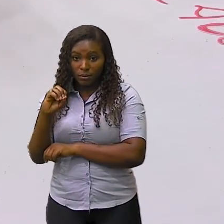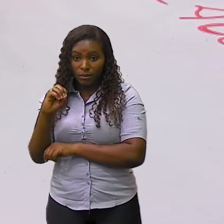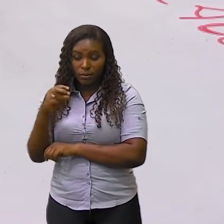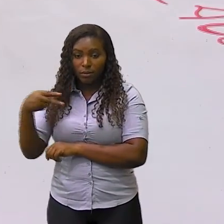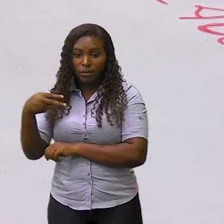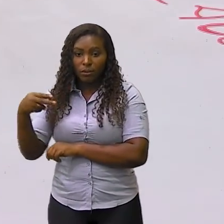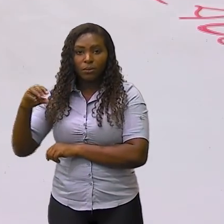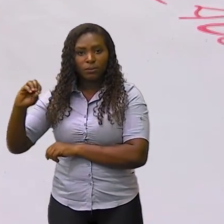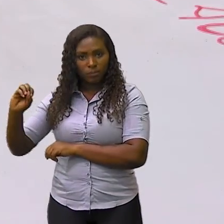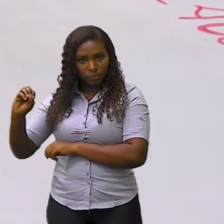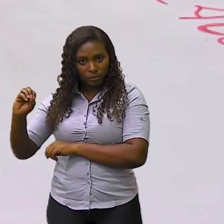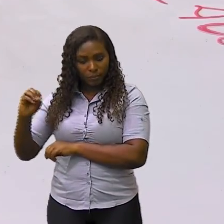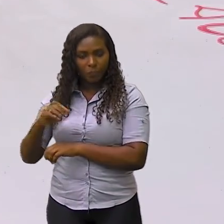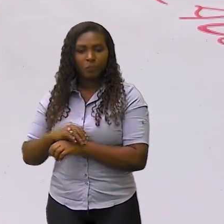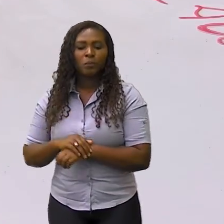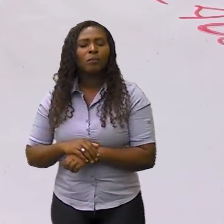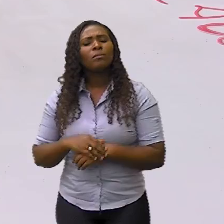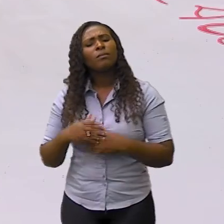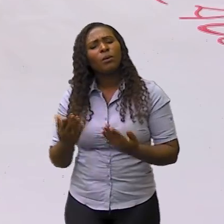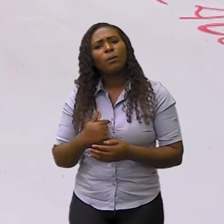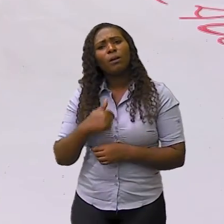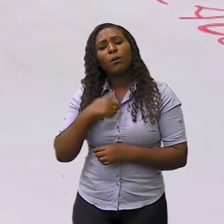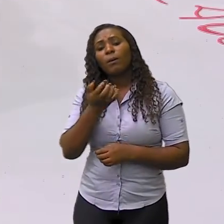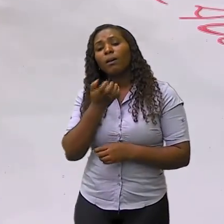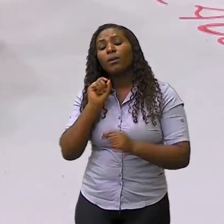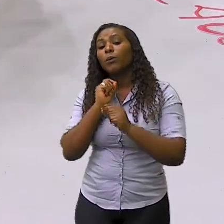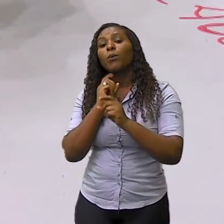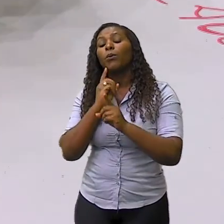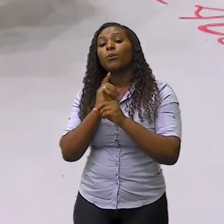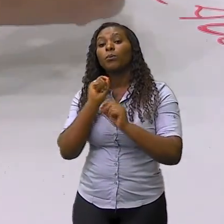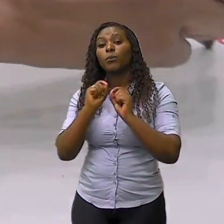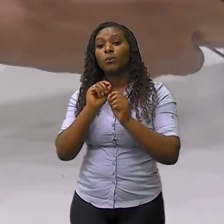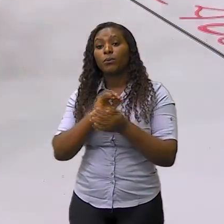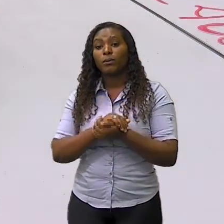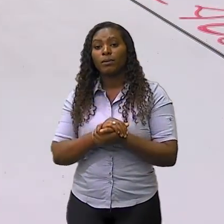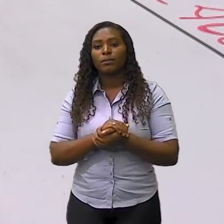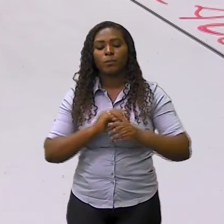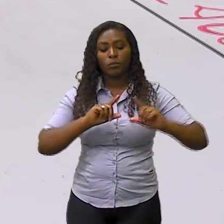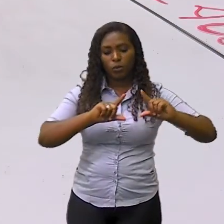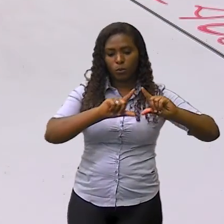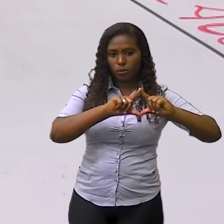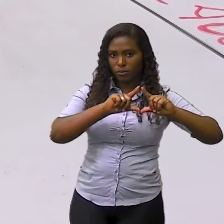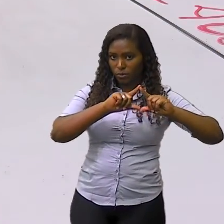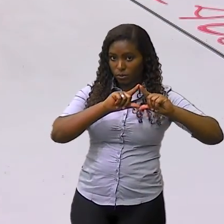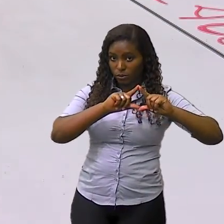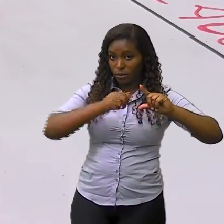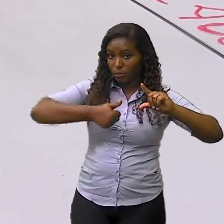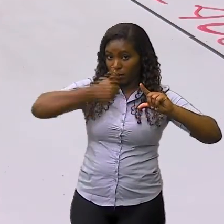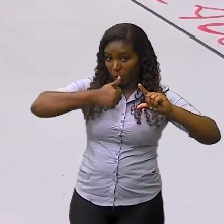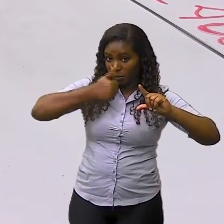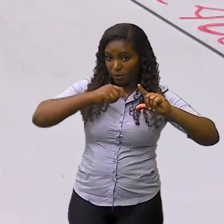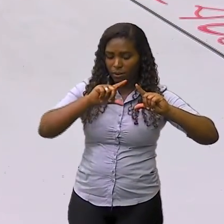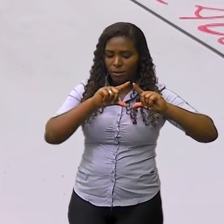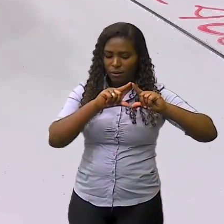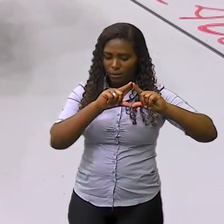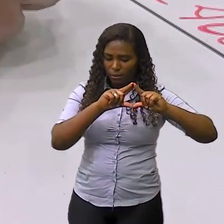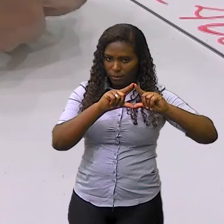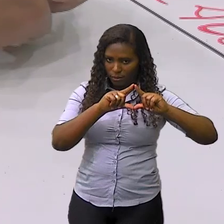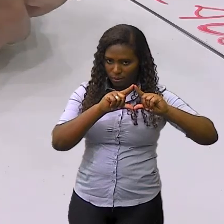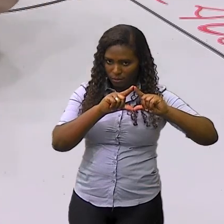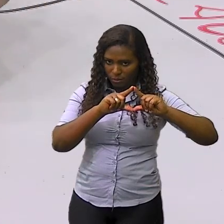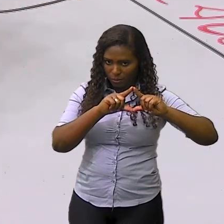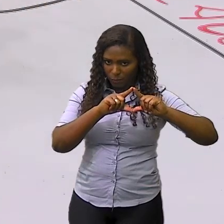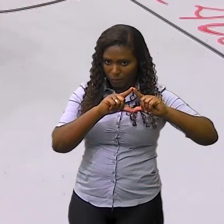meu game. Mas nós vamos pegar um outro exercício onde o meu delta